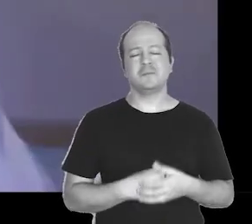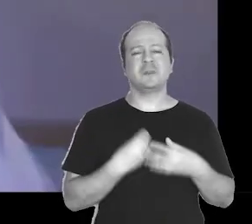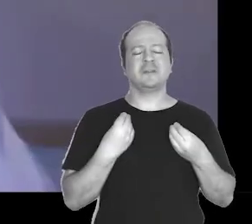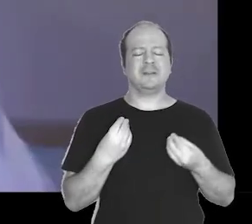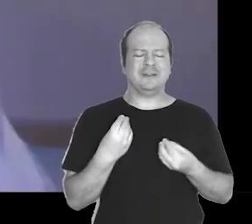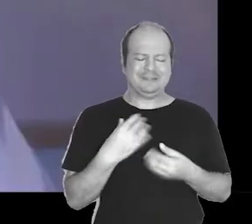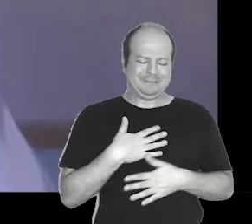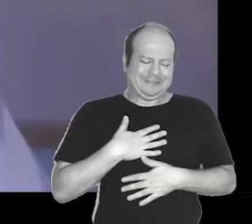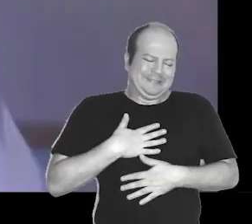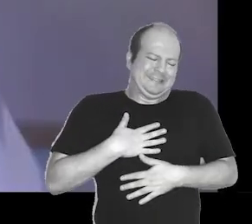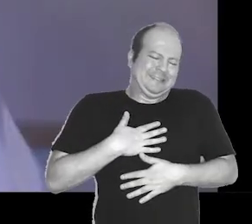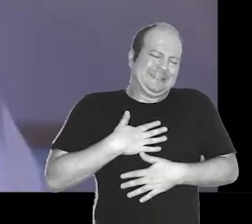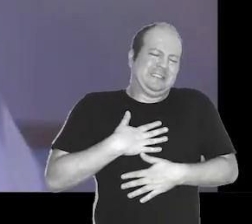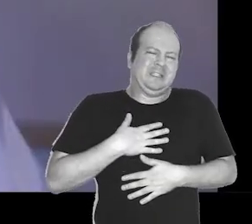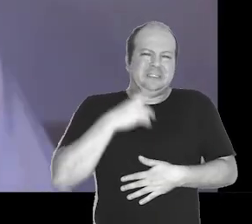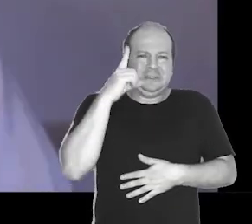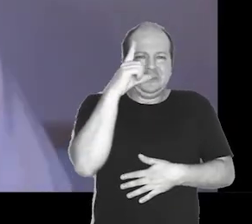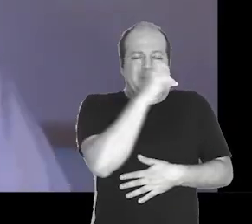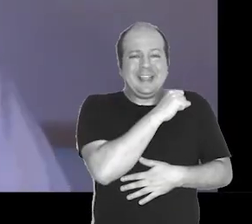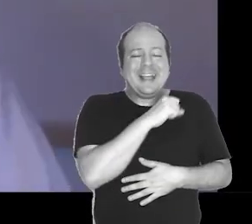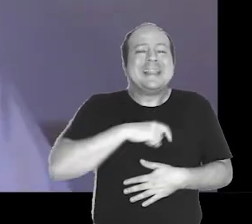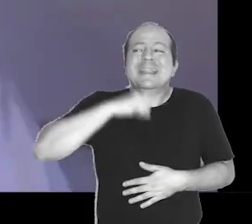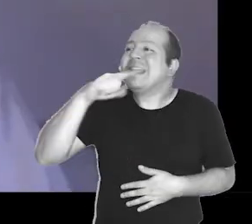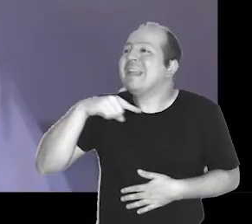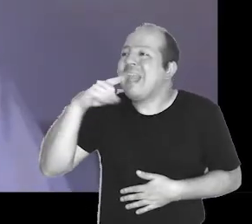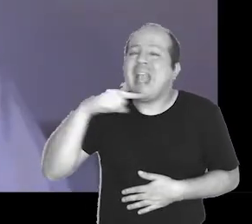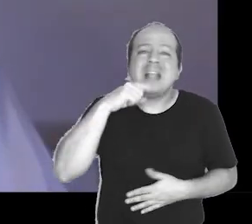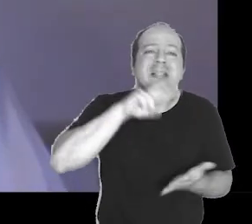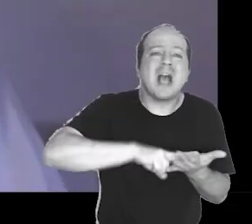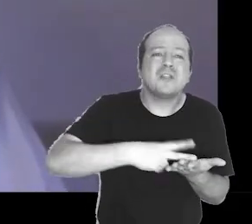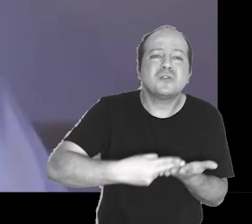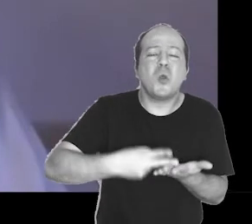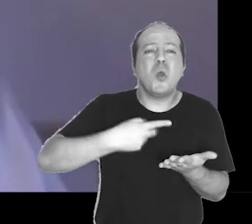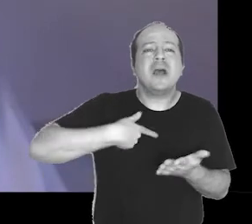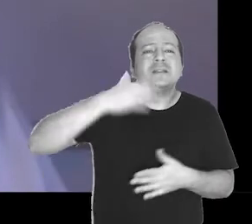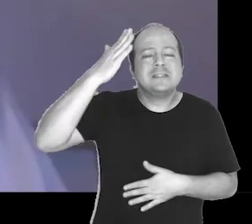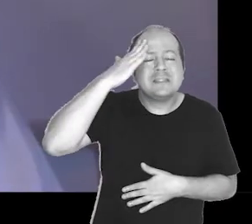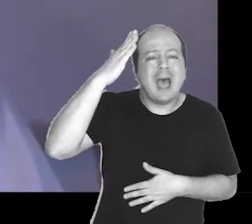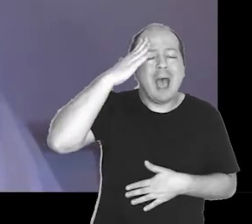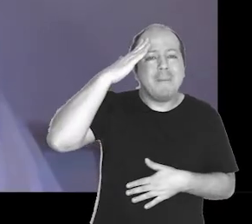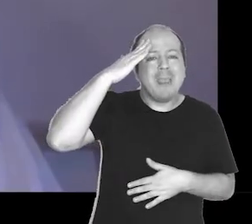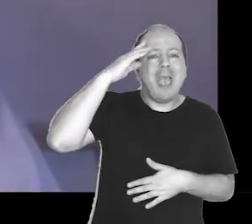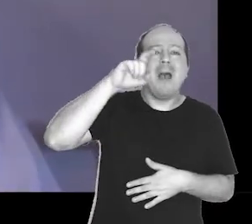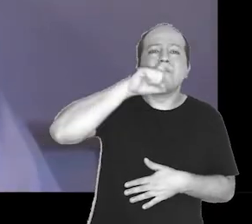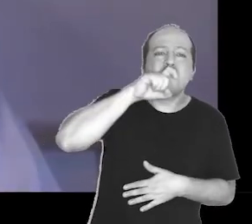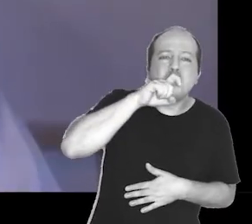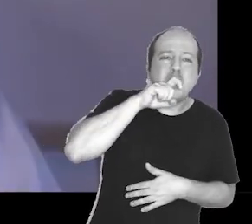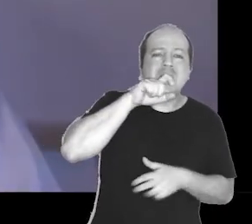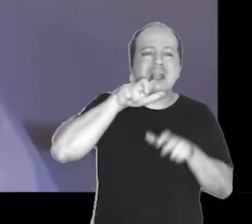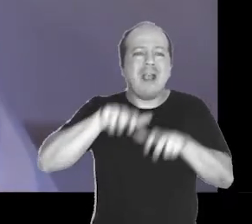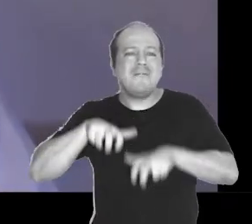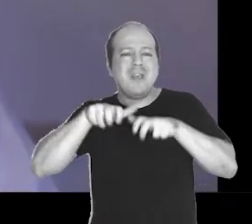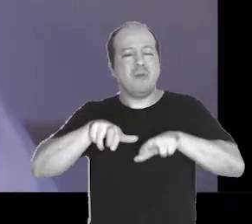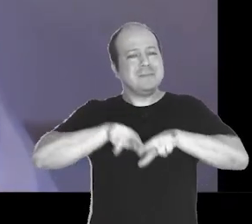decisivo. Será que nenhum tradutor desse idioma sabe a diferença entre um abutre e um